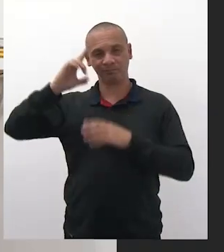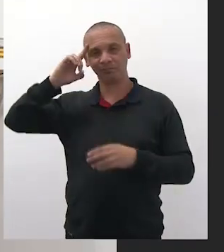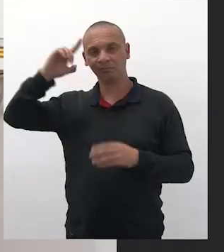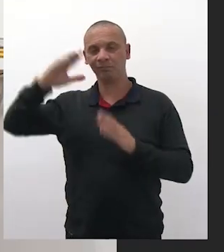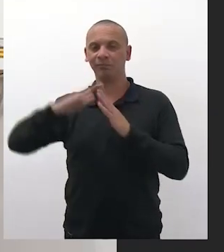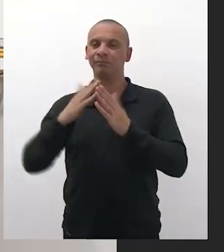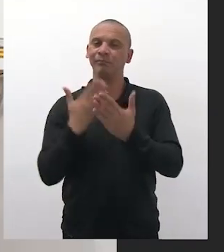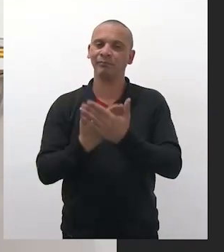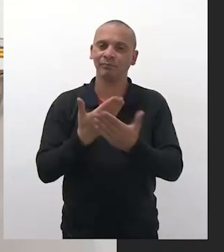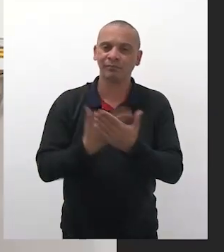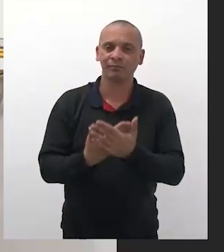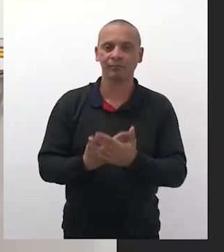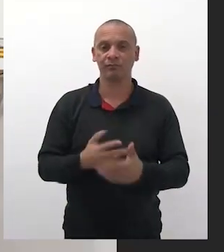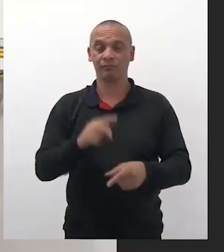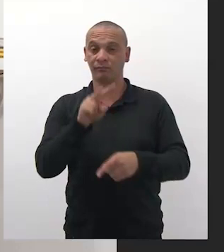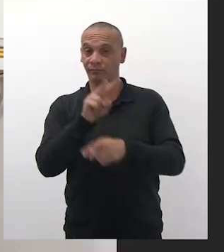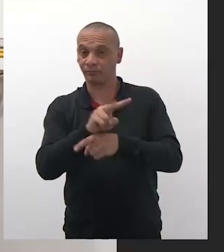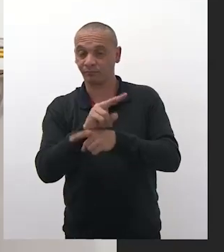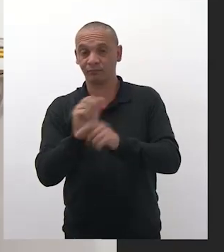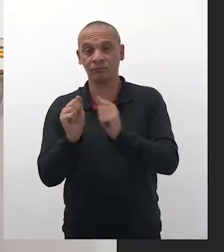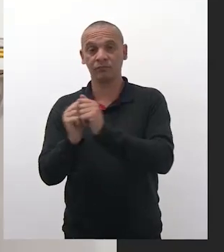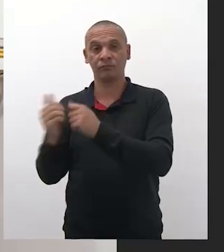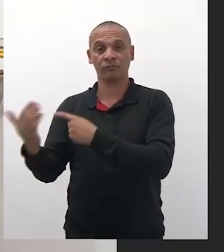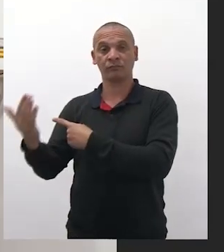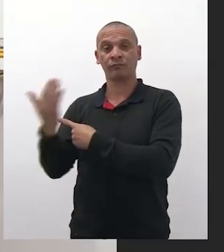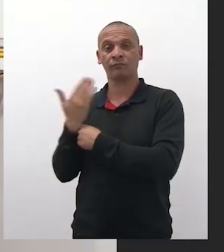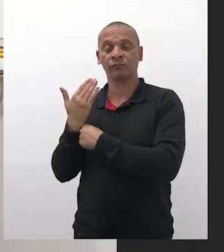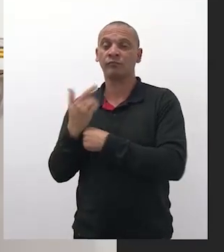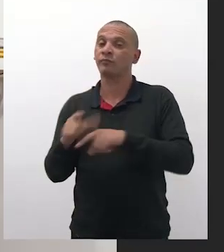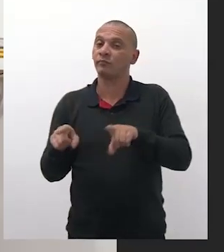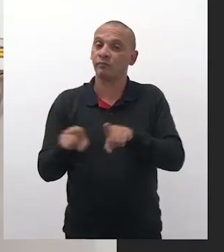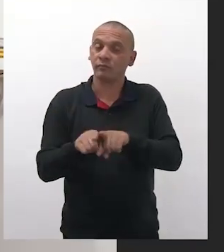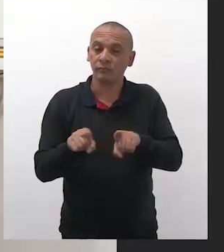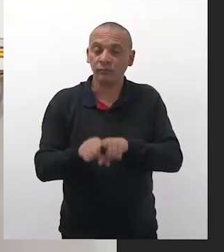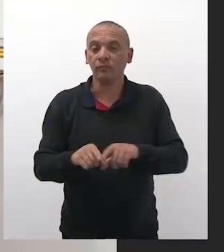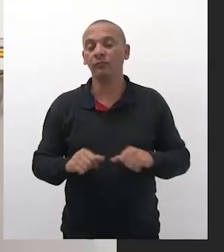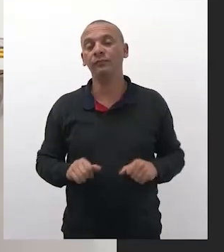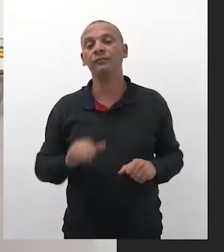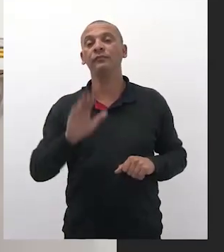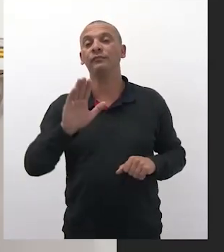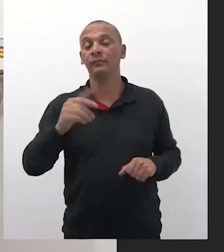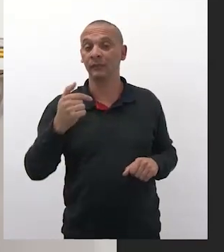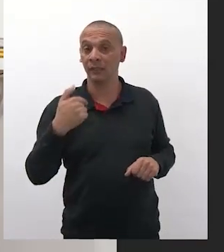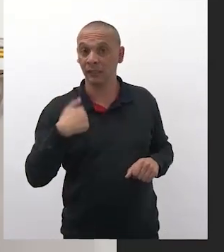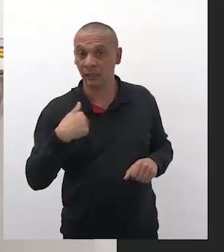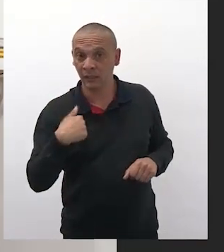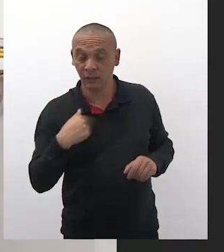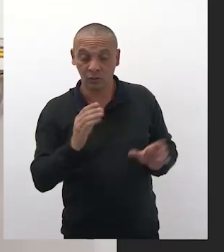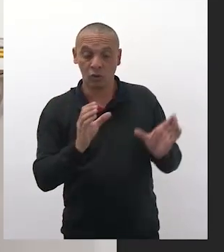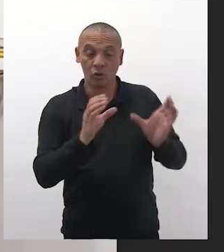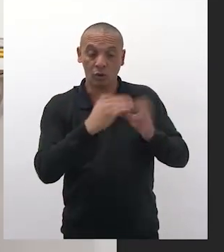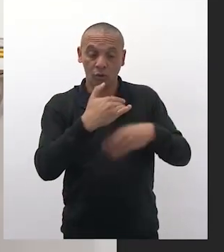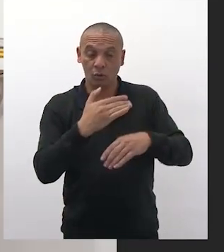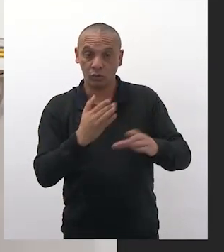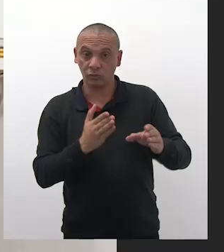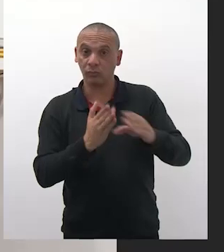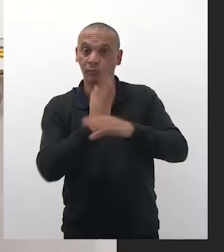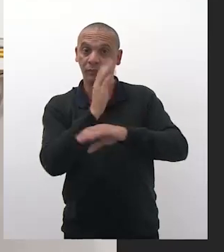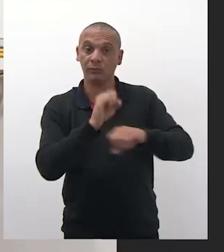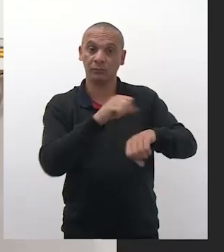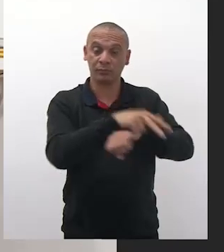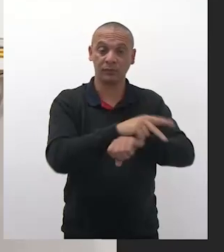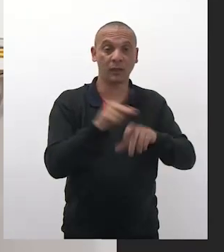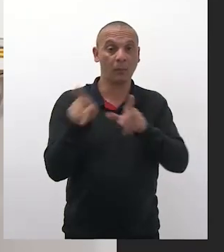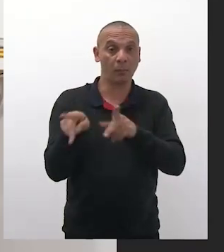com a inspetora que me ajudava ali bastante. Mas quando eu fiz o concurso e me efetivei